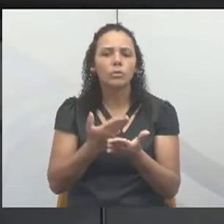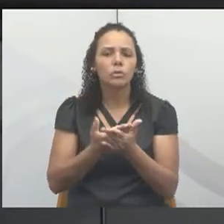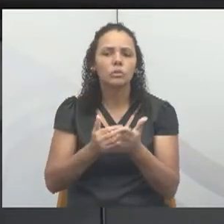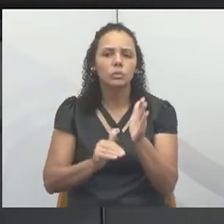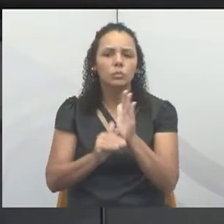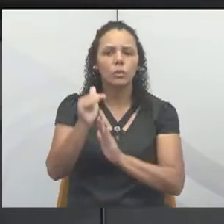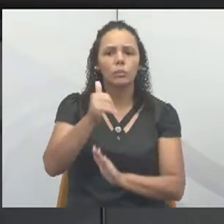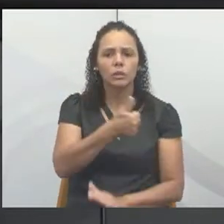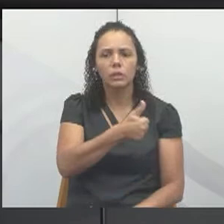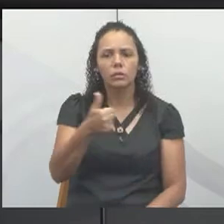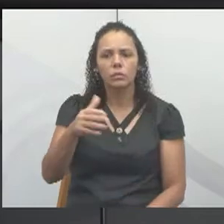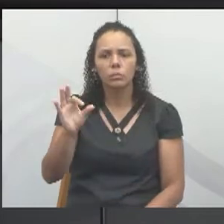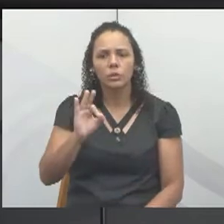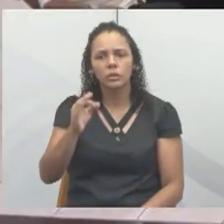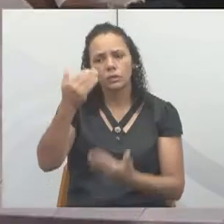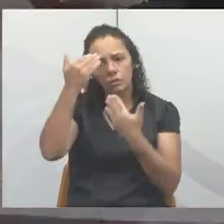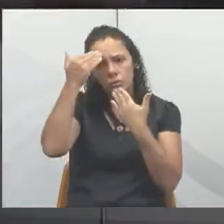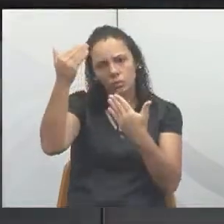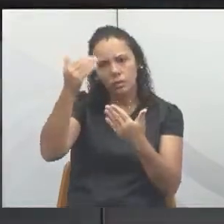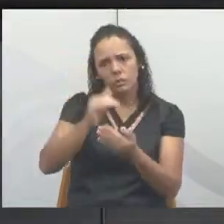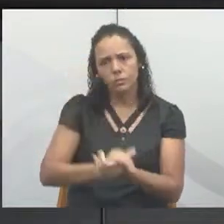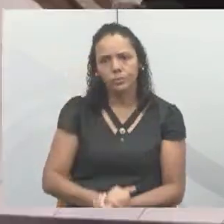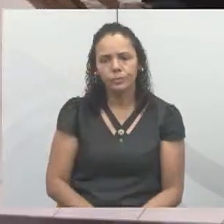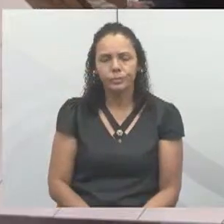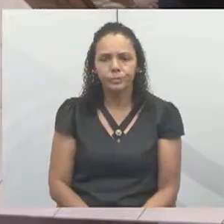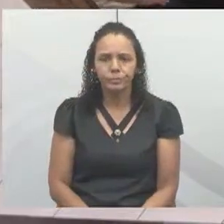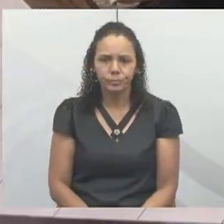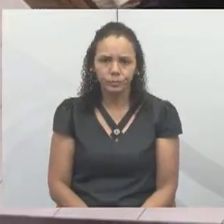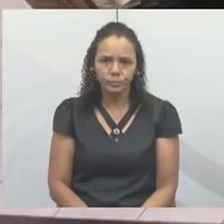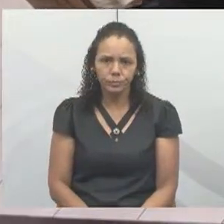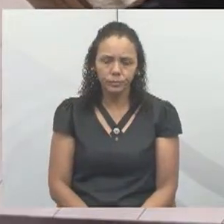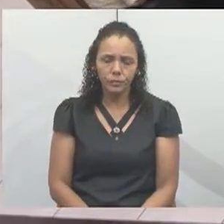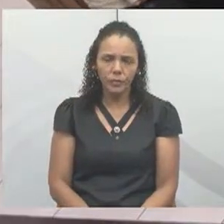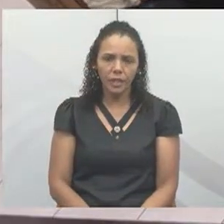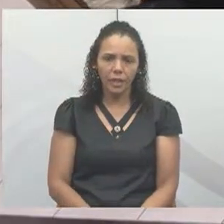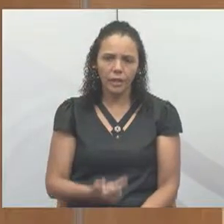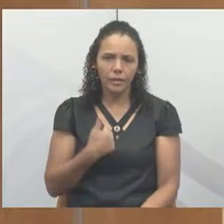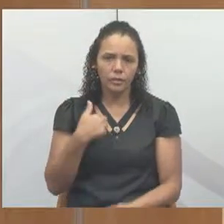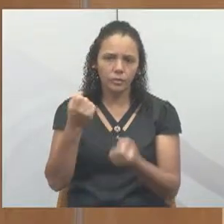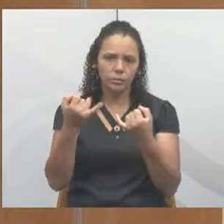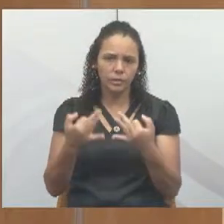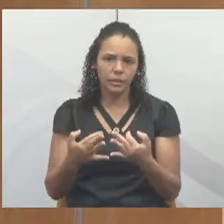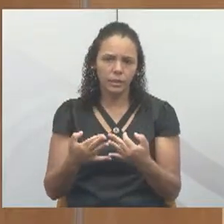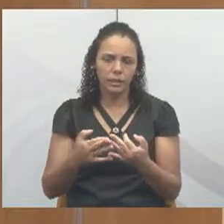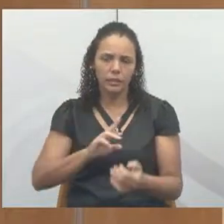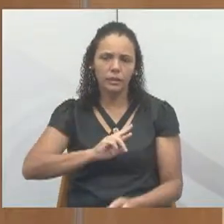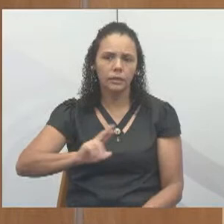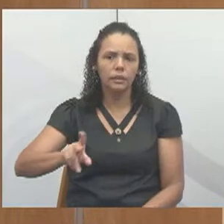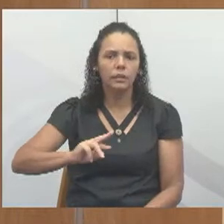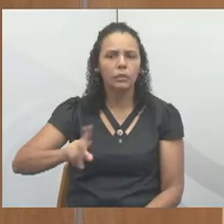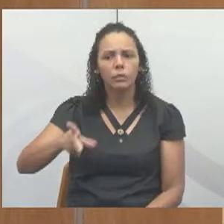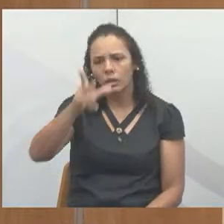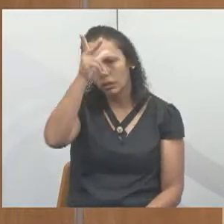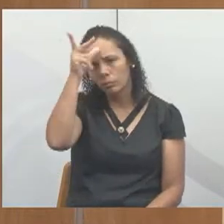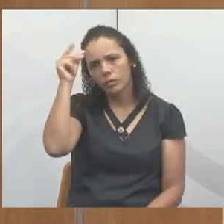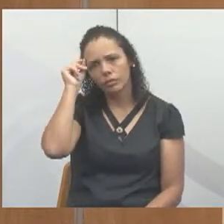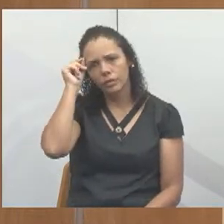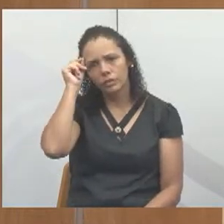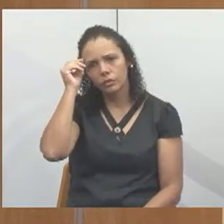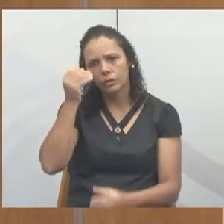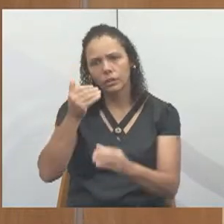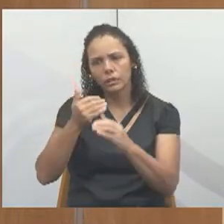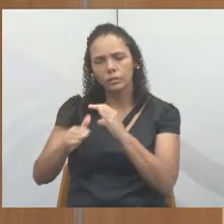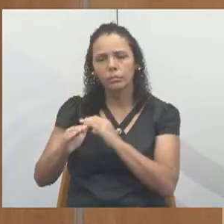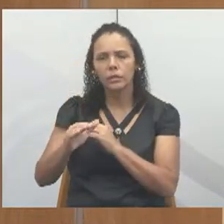dado de 11%. Obrigado. Bom, deixa eu explicar uma coisa para você, Gabriel. Não é a prefeitura que destina dinheiro para o